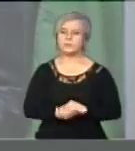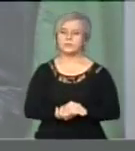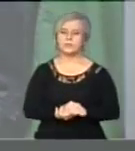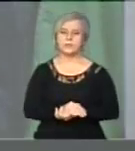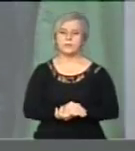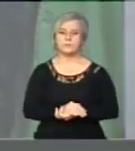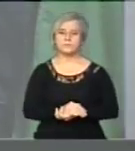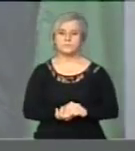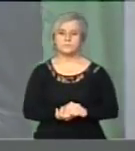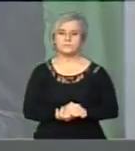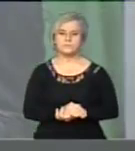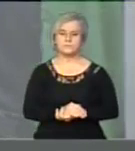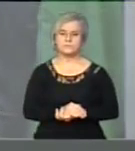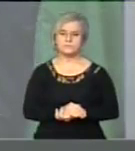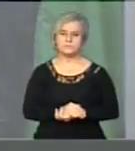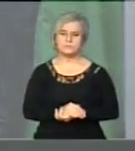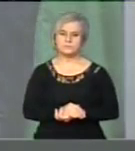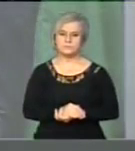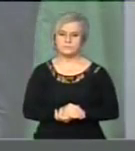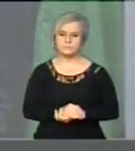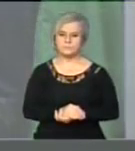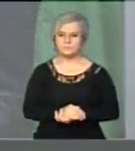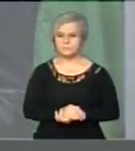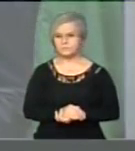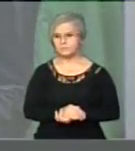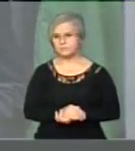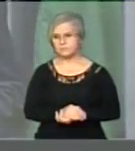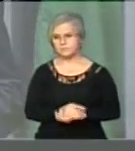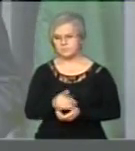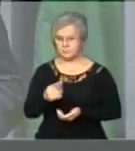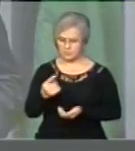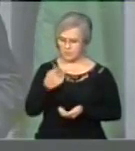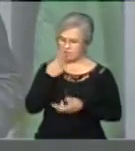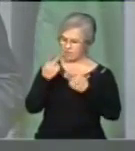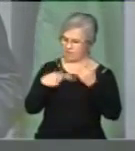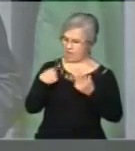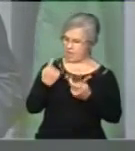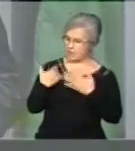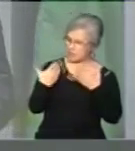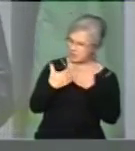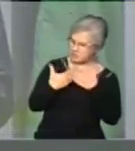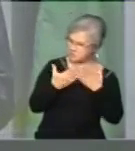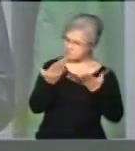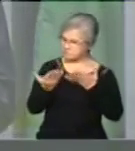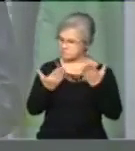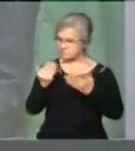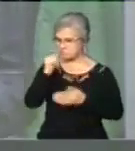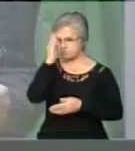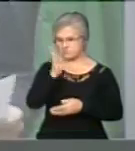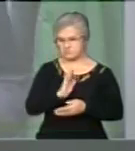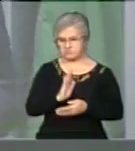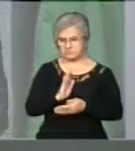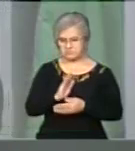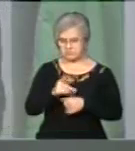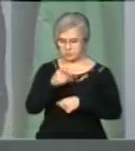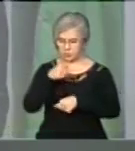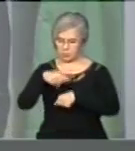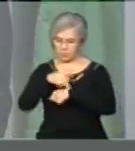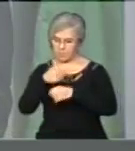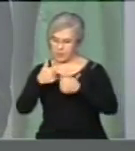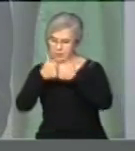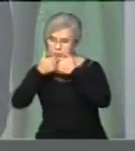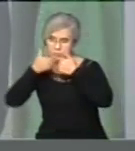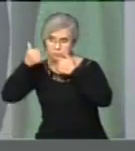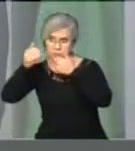França, para não dizerem que nós estamos aí querendo analisar o Brasil com países de primeiro mundo. Então